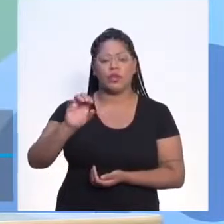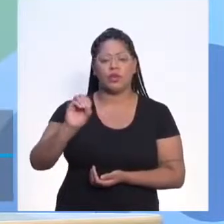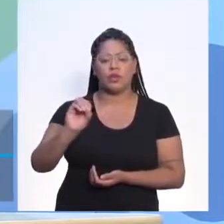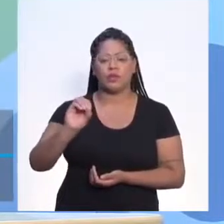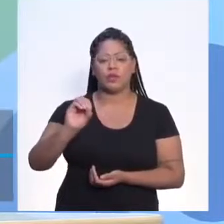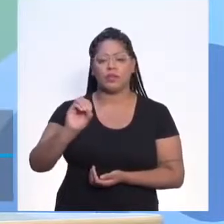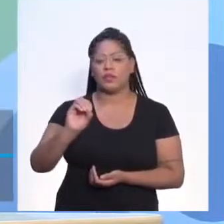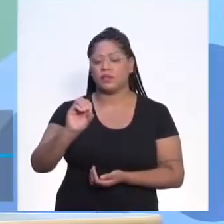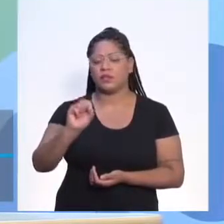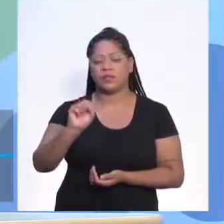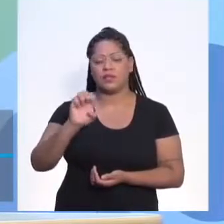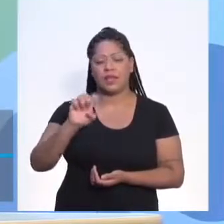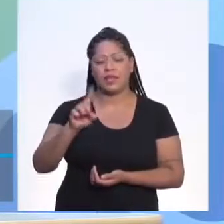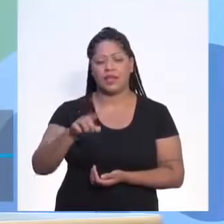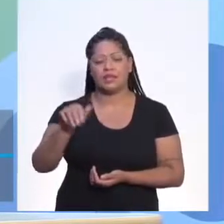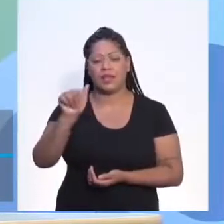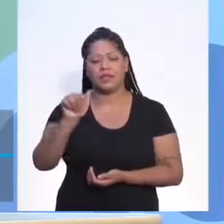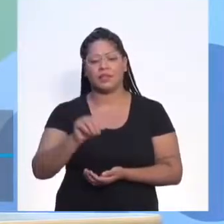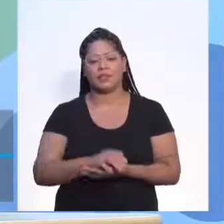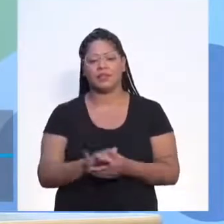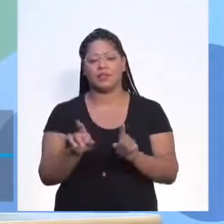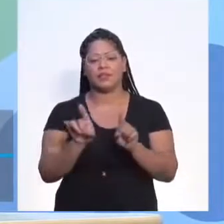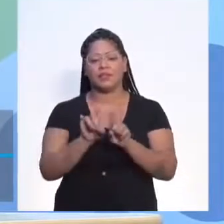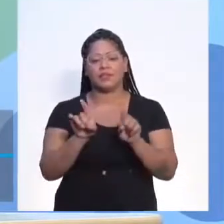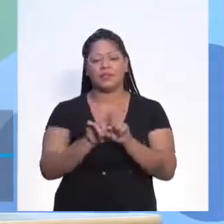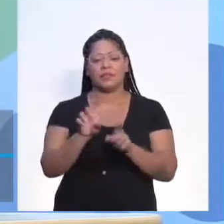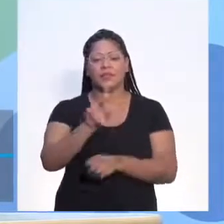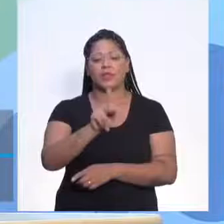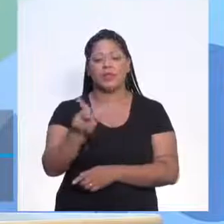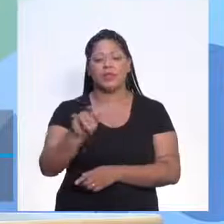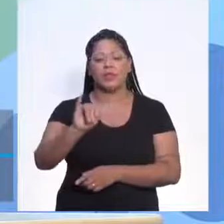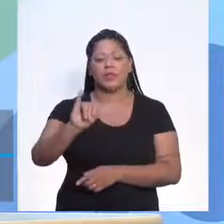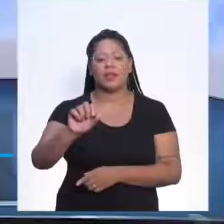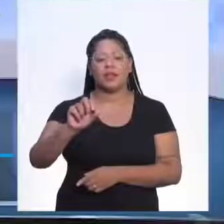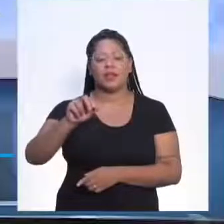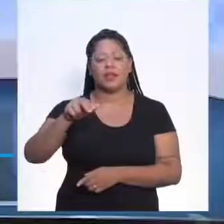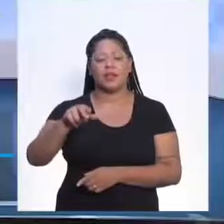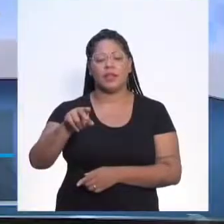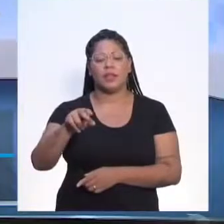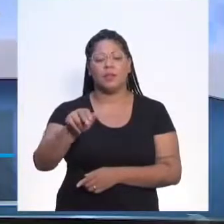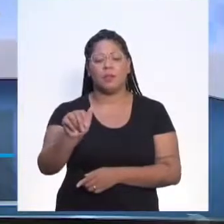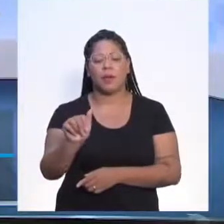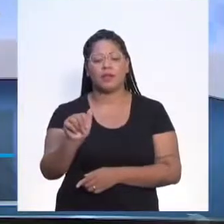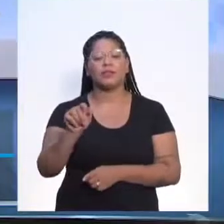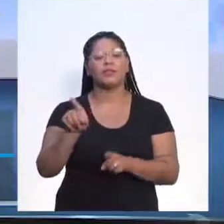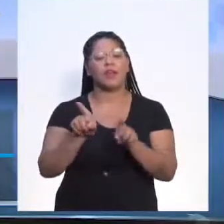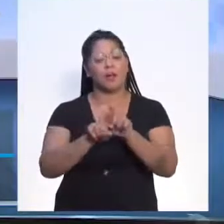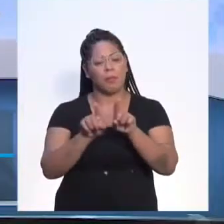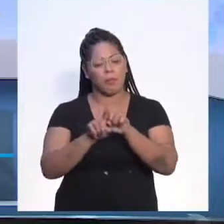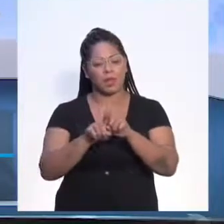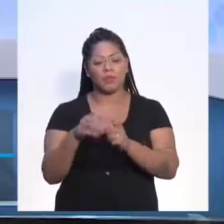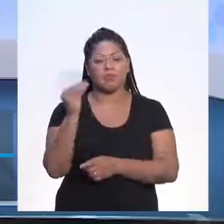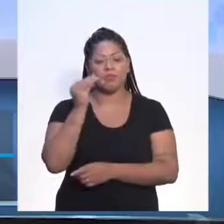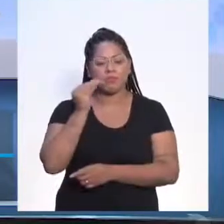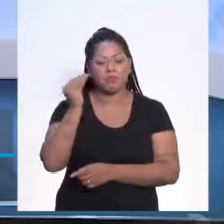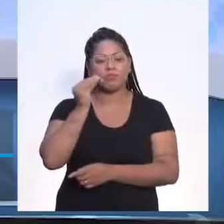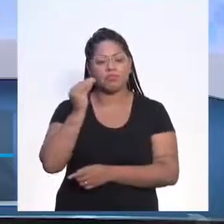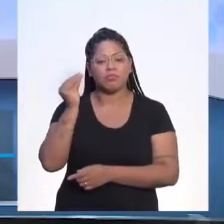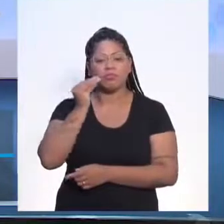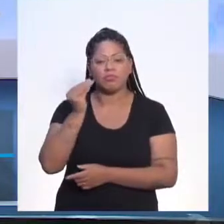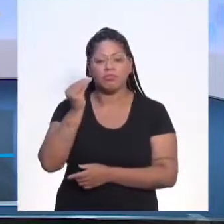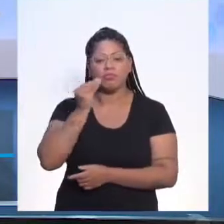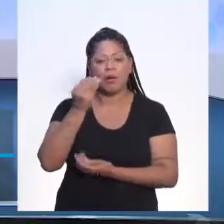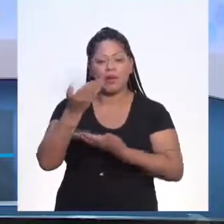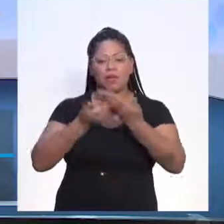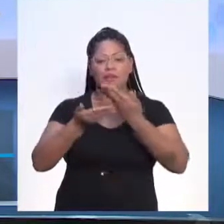César, fala com a gente. A professora Ilma diz, eu também estou tentando conversar com vocês, né? Aliás, todo mundo aqui está